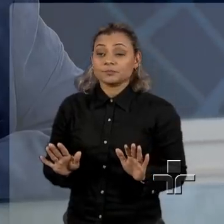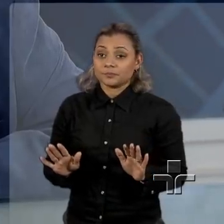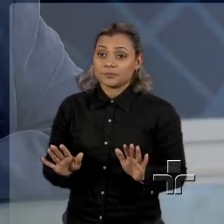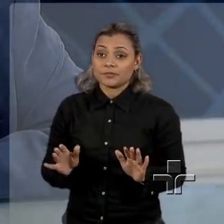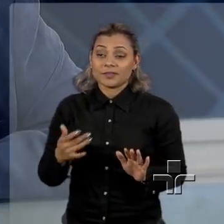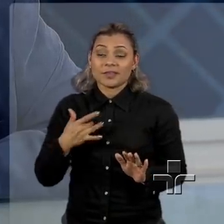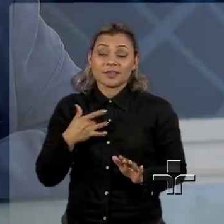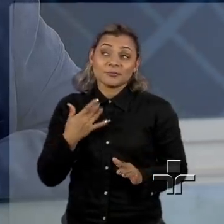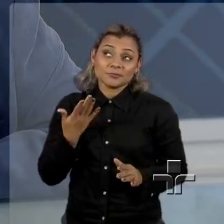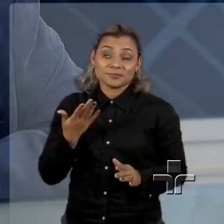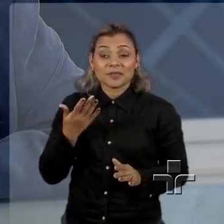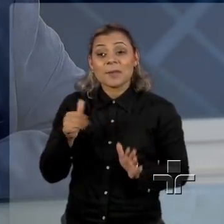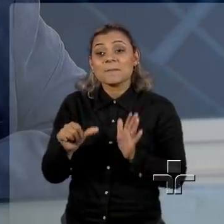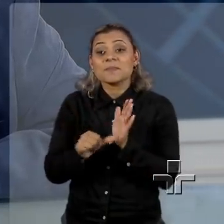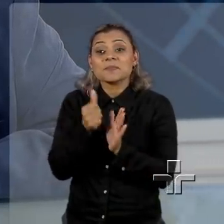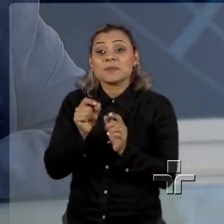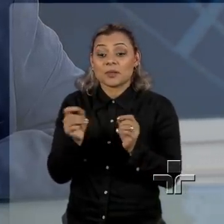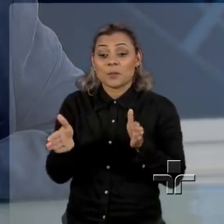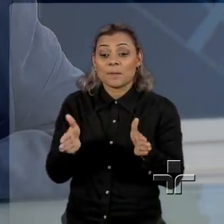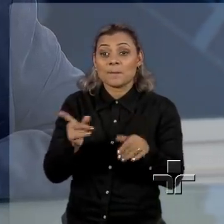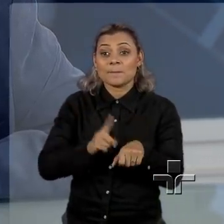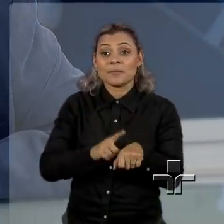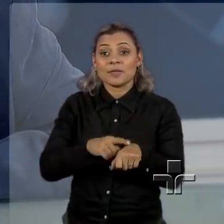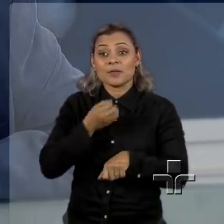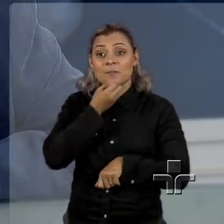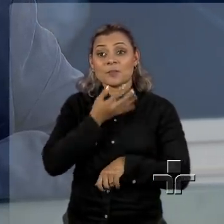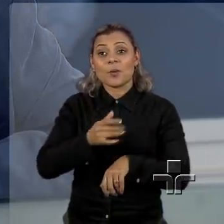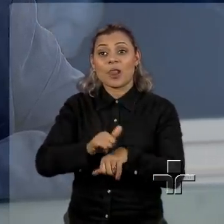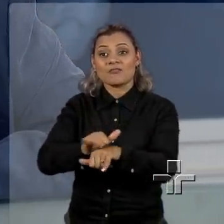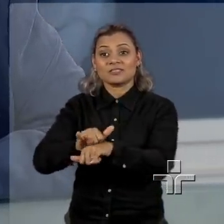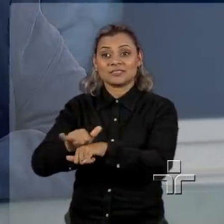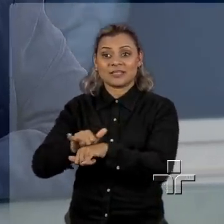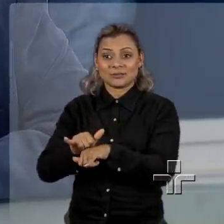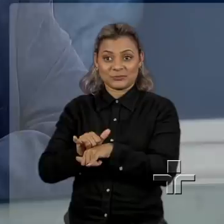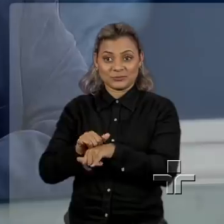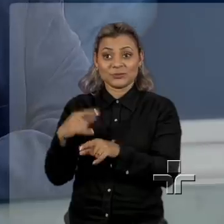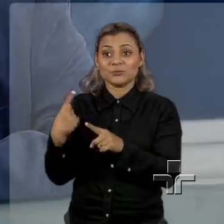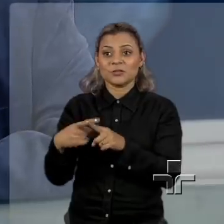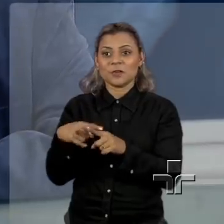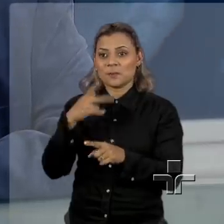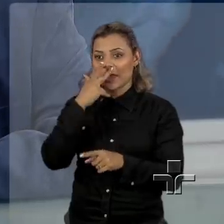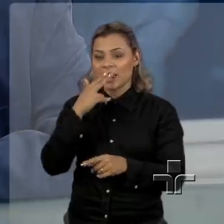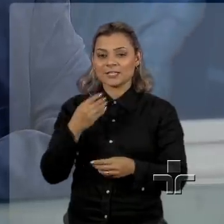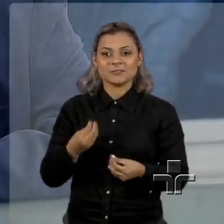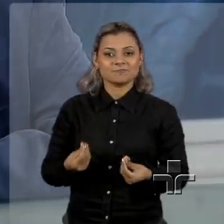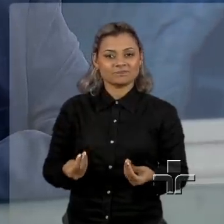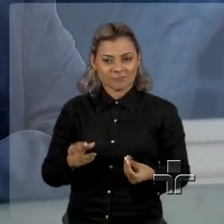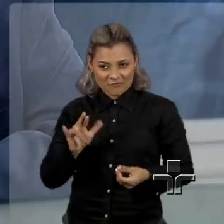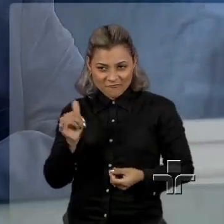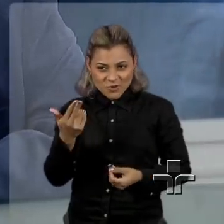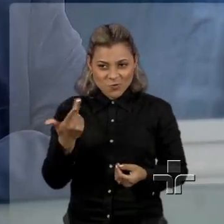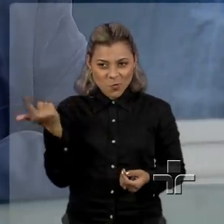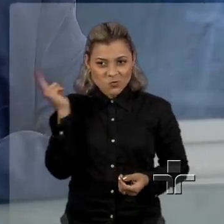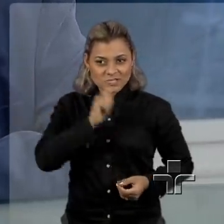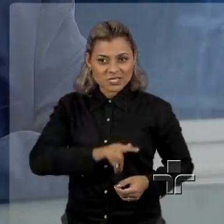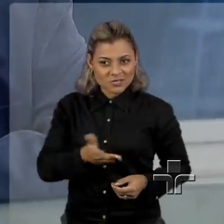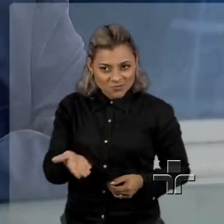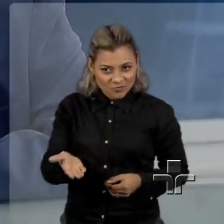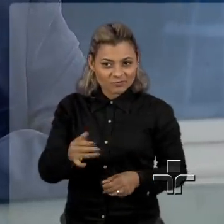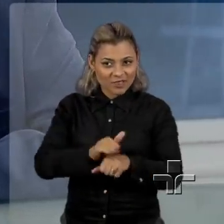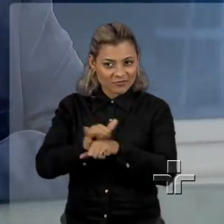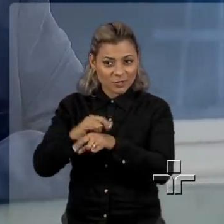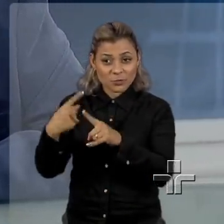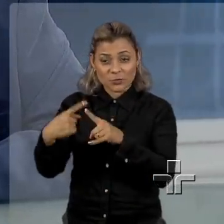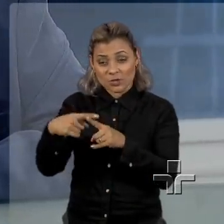eu diria que, primeiro, o momento é bom para a Lava Jato, uma espécie de trunfo diante de um momento em que o próprio